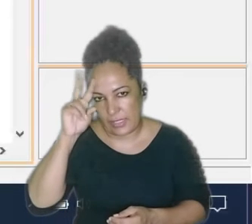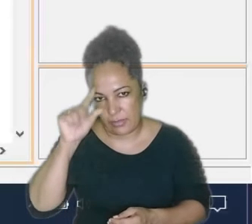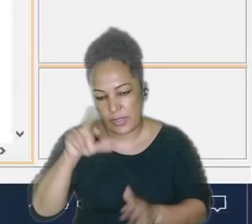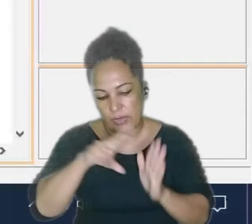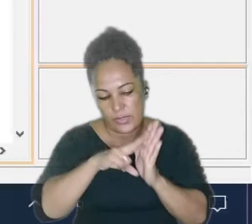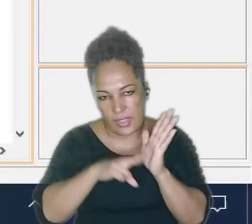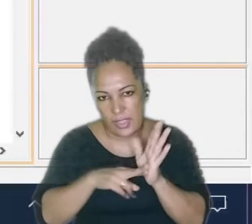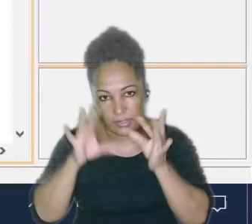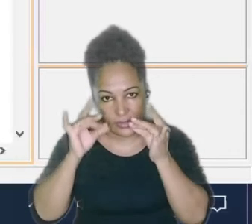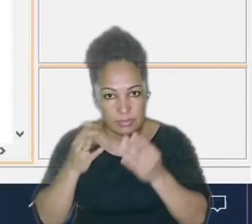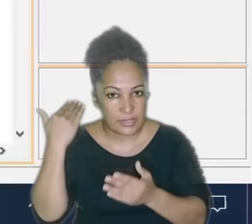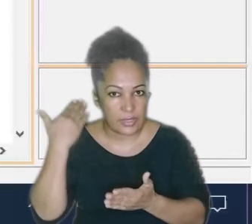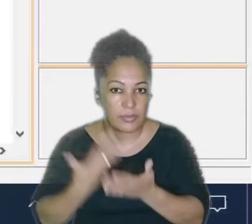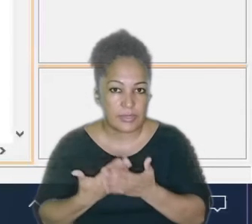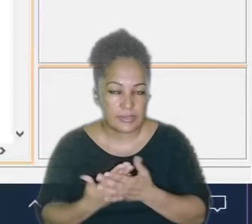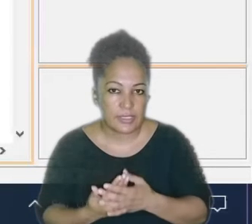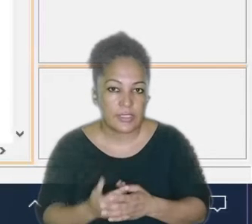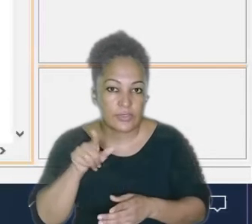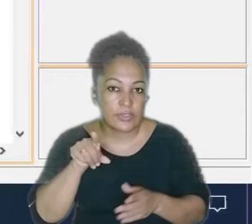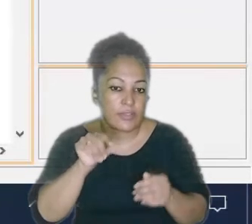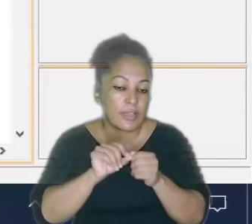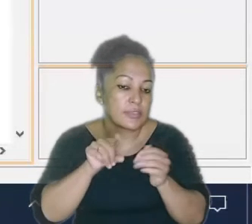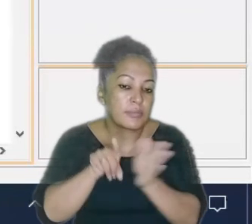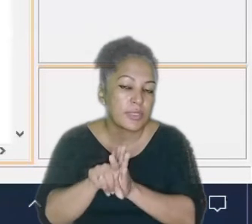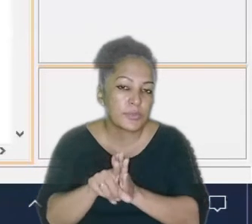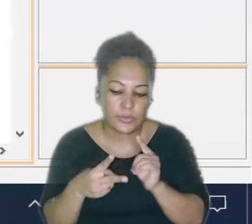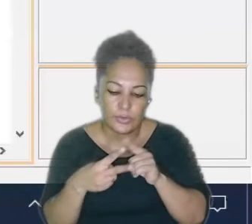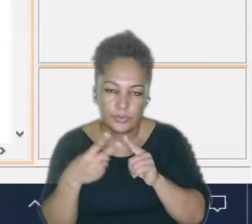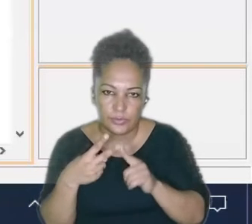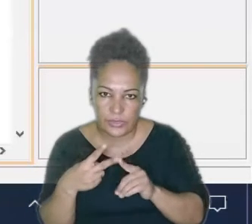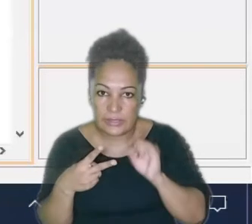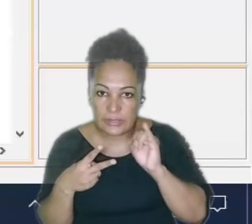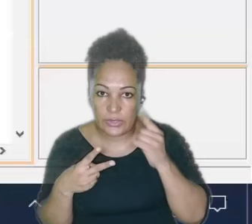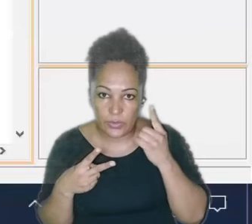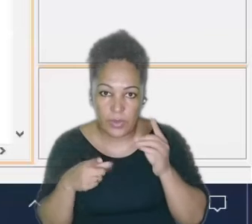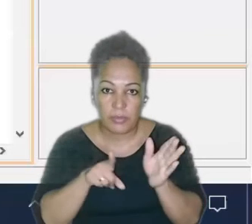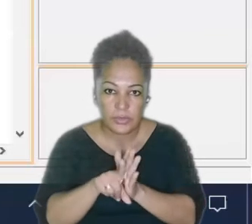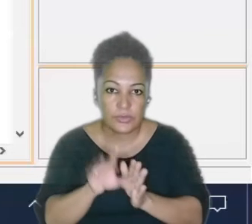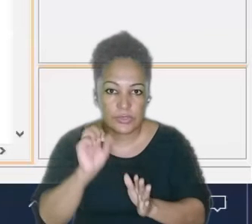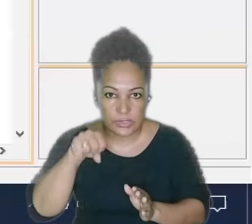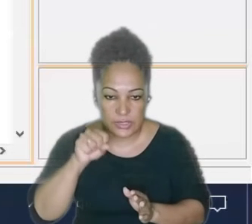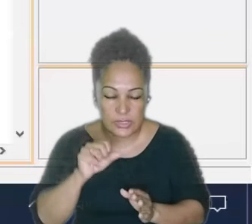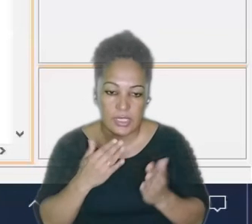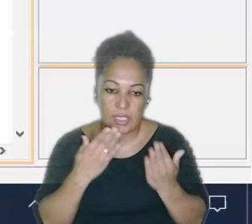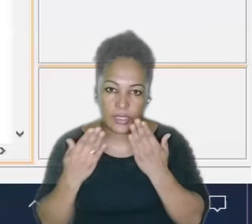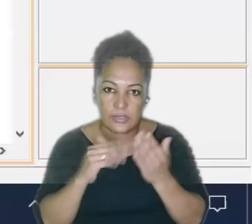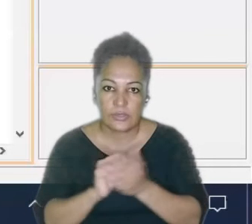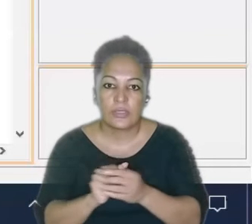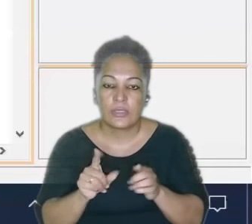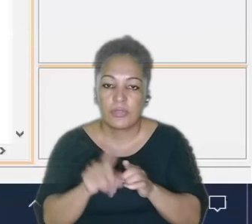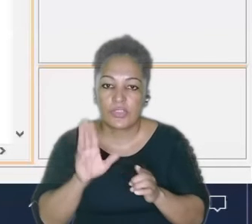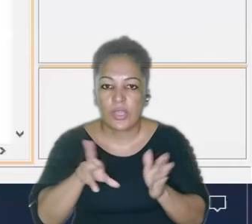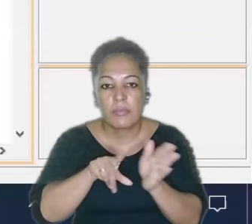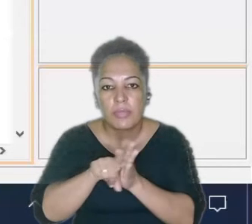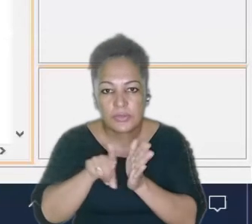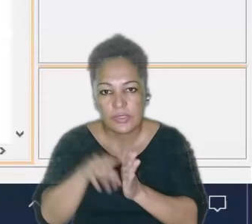expliquei na regrinha lá do relacionamento, na última aula, você faz a pergunta nas duas direções. Se uma das perguntas já der sim, relaciona. Então, como